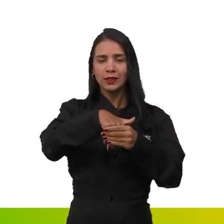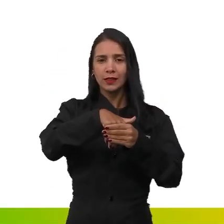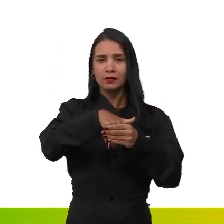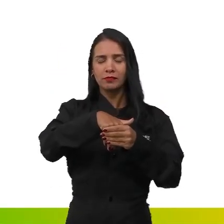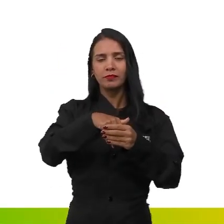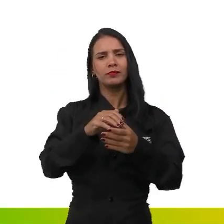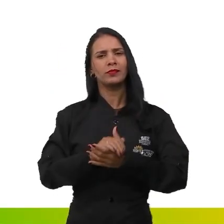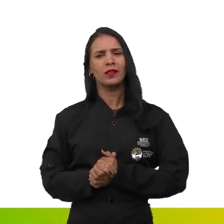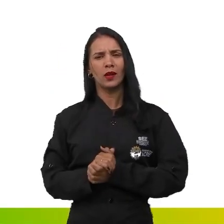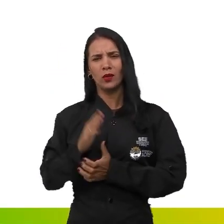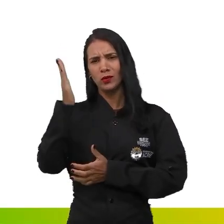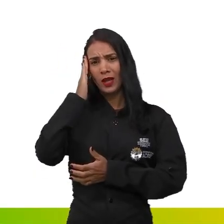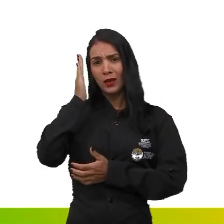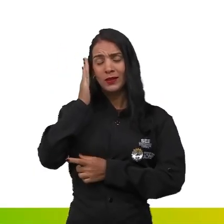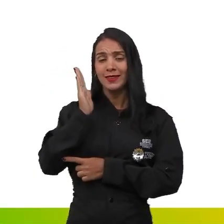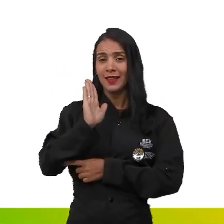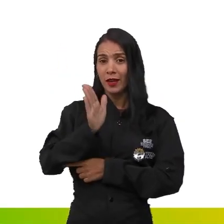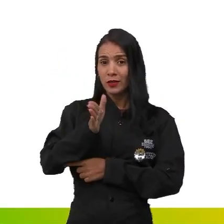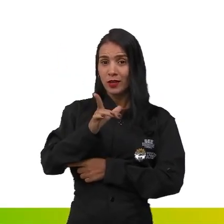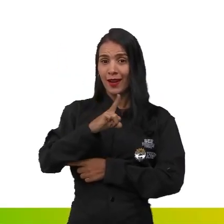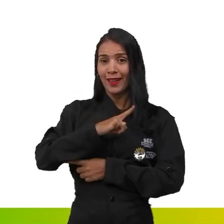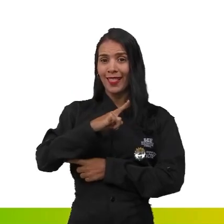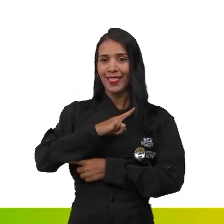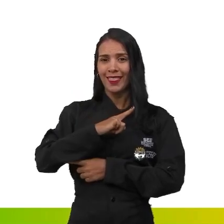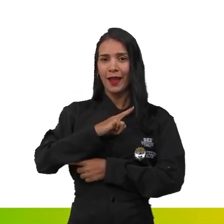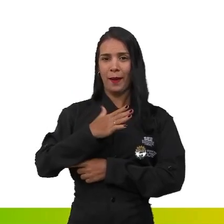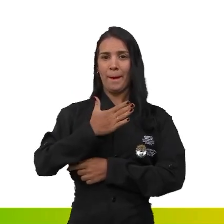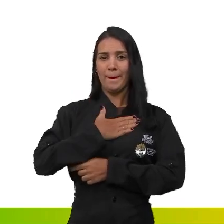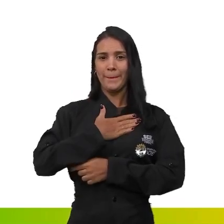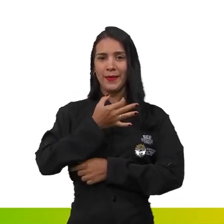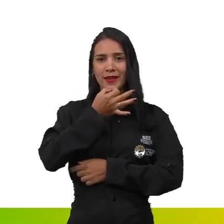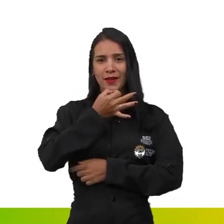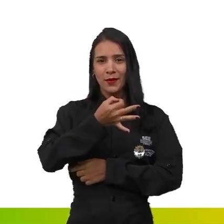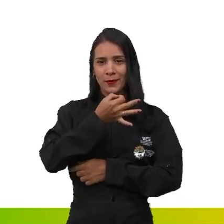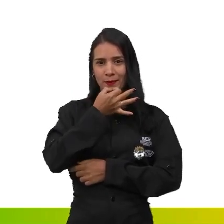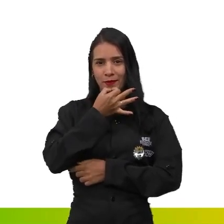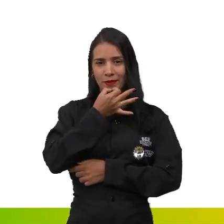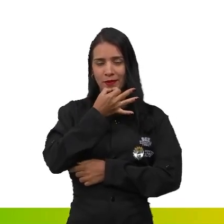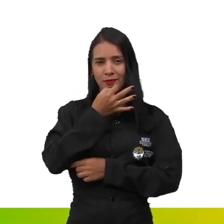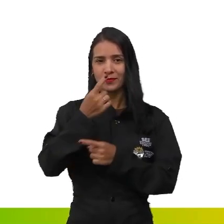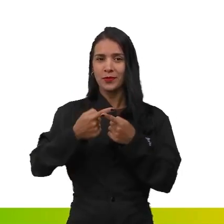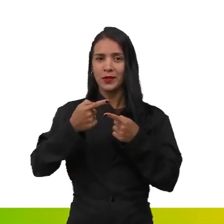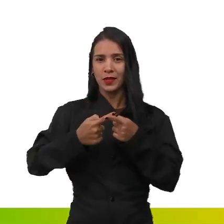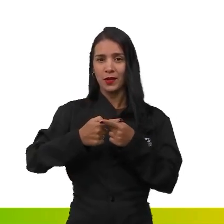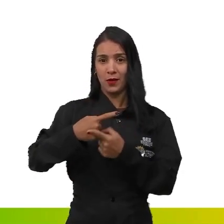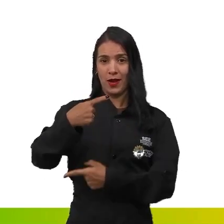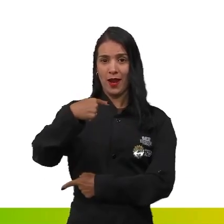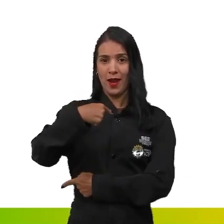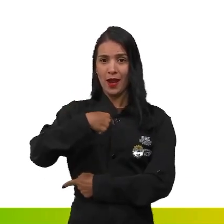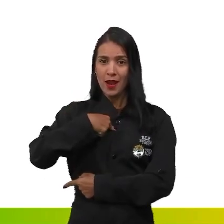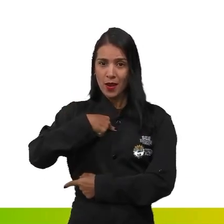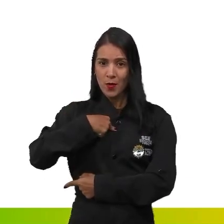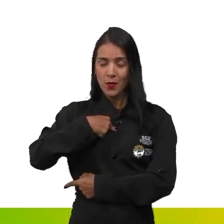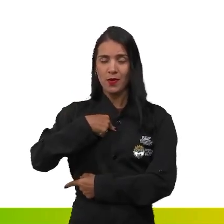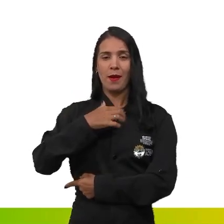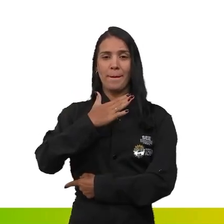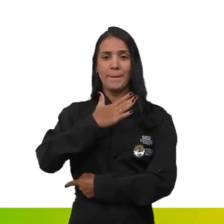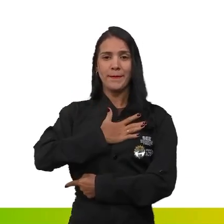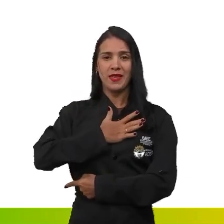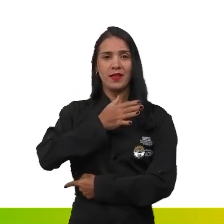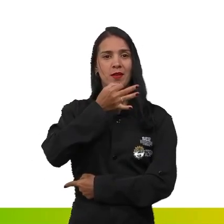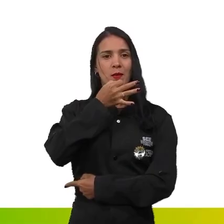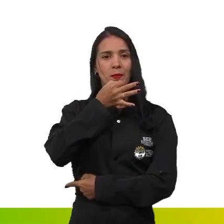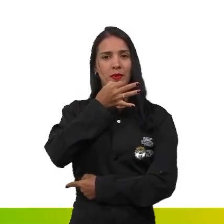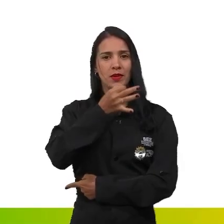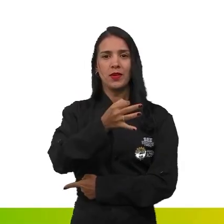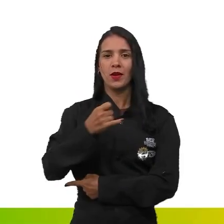eu tenho um caráter pessoal. Observa, eu acho, aqui eu já identifico de cara a opinião